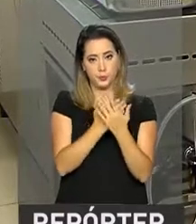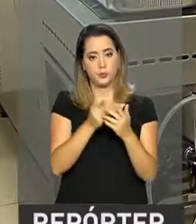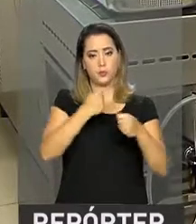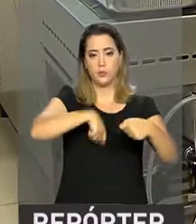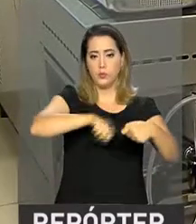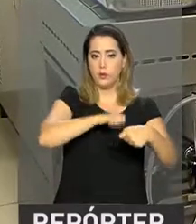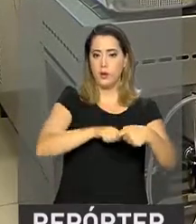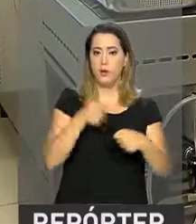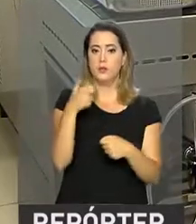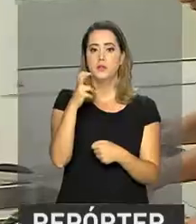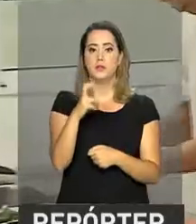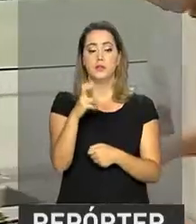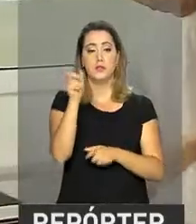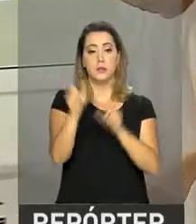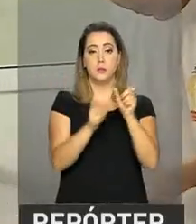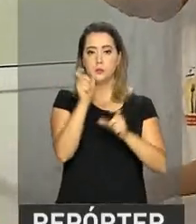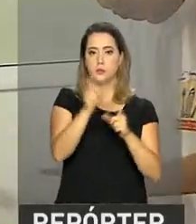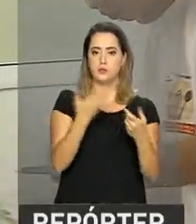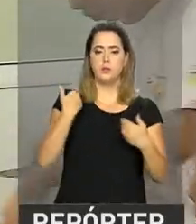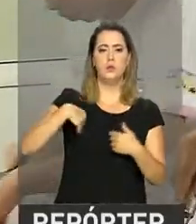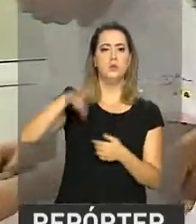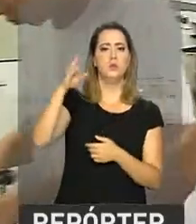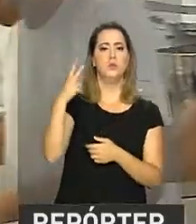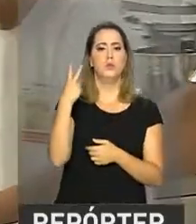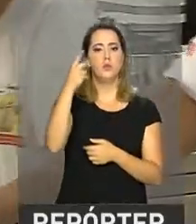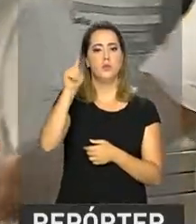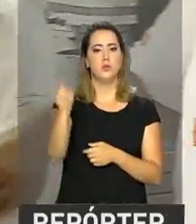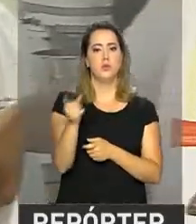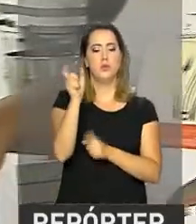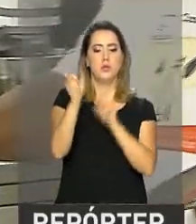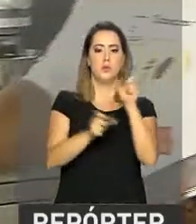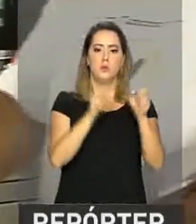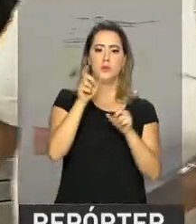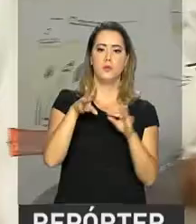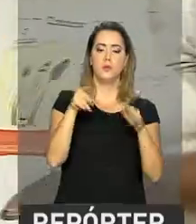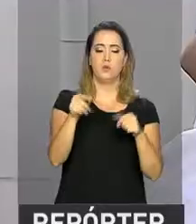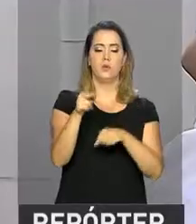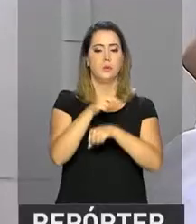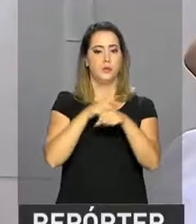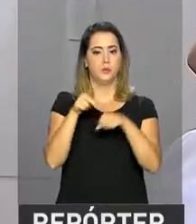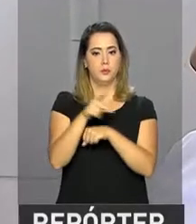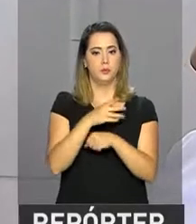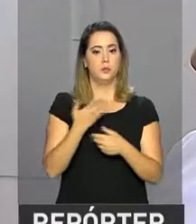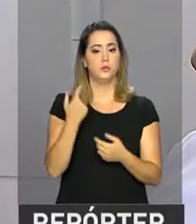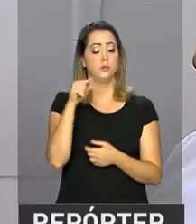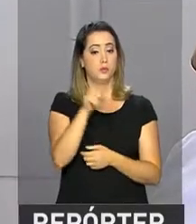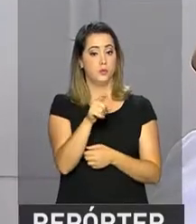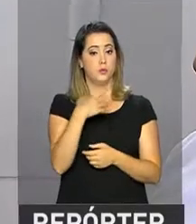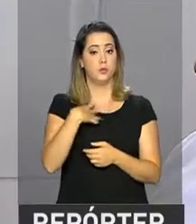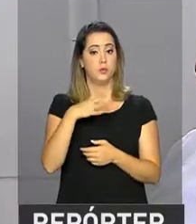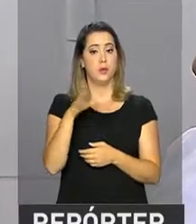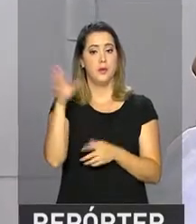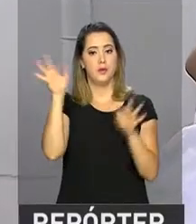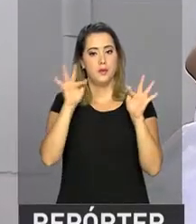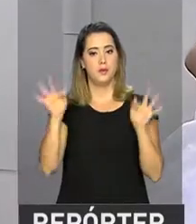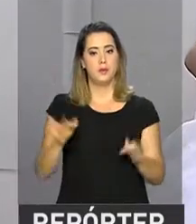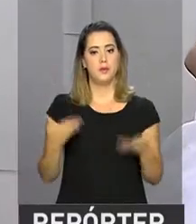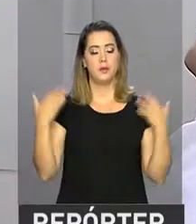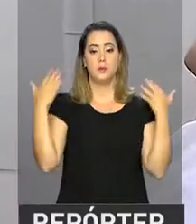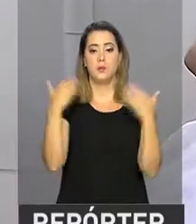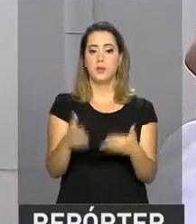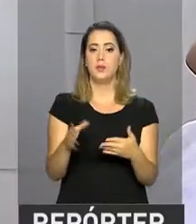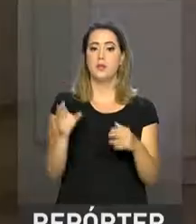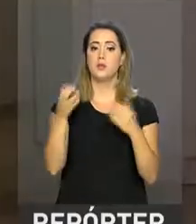essas 15 finalistas concorreram com mais de 2 mil merendeiras de todo o país. Débora se diz feliz por participar